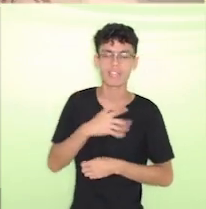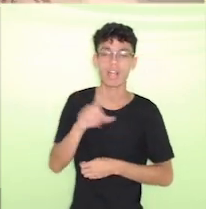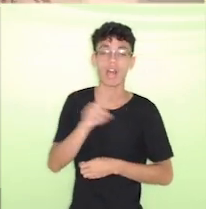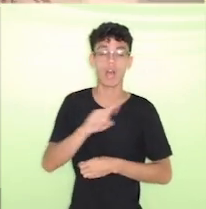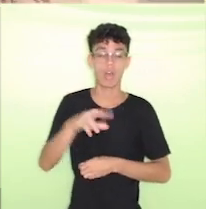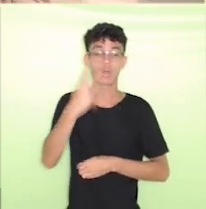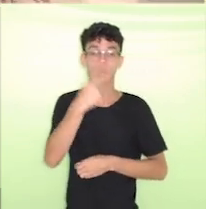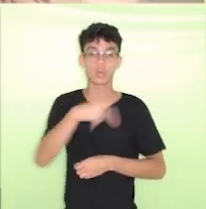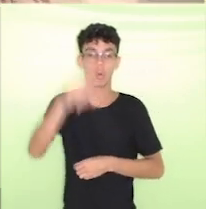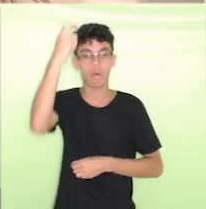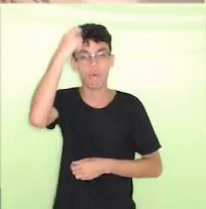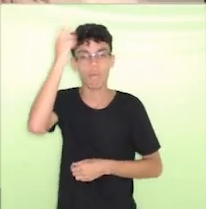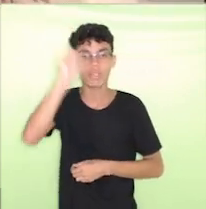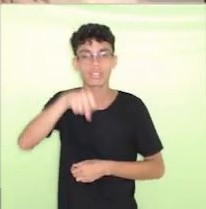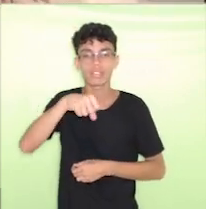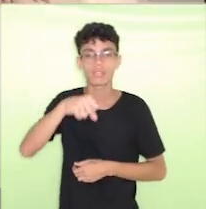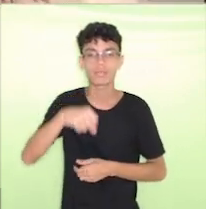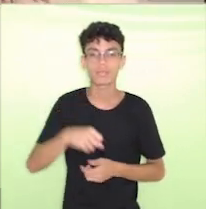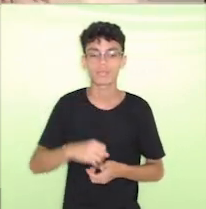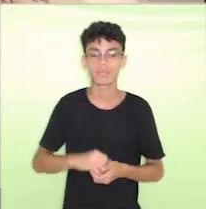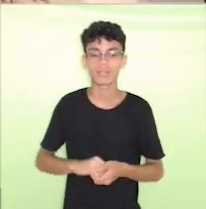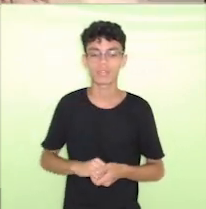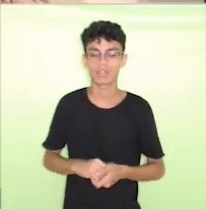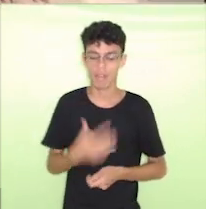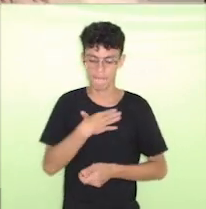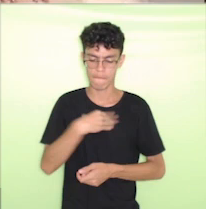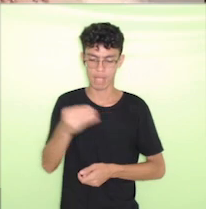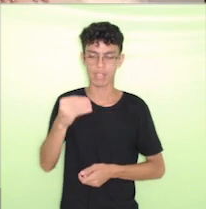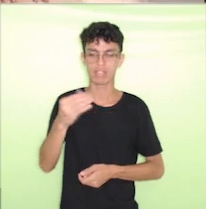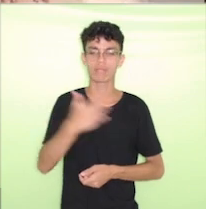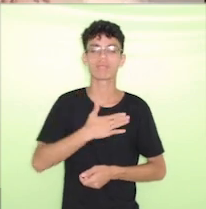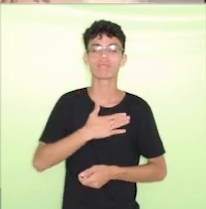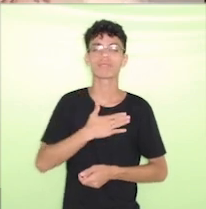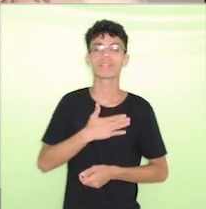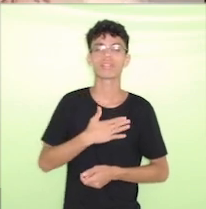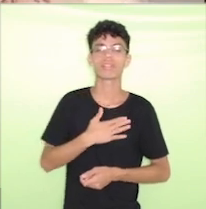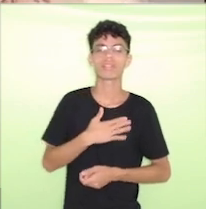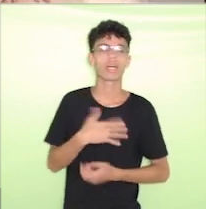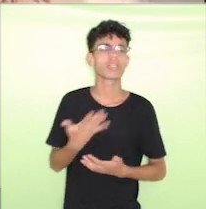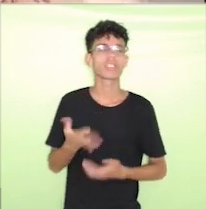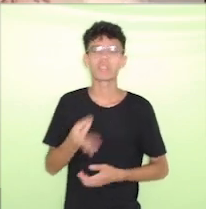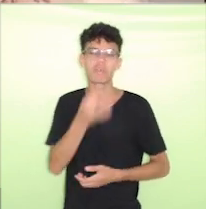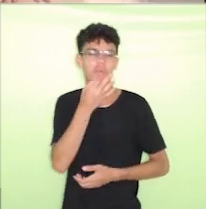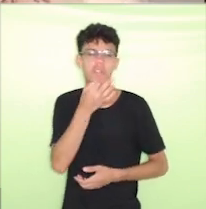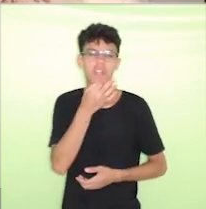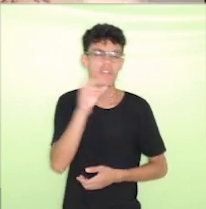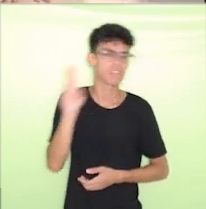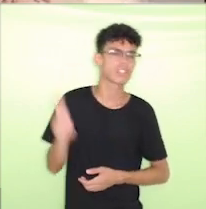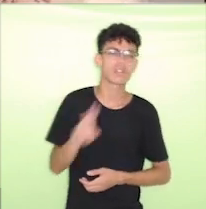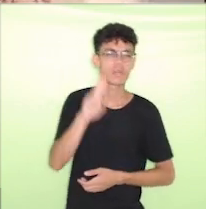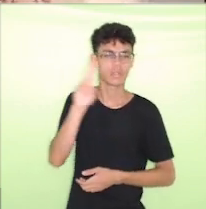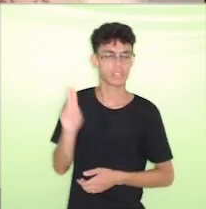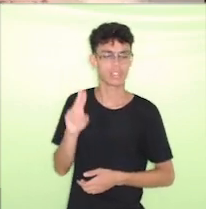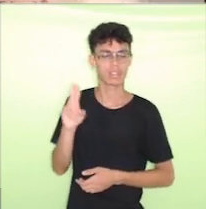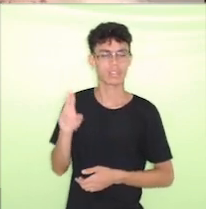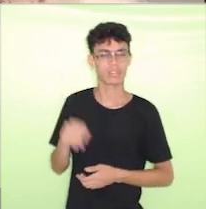É culpa, sim, minha filha. Que tipo de argumentos você